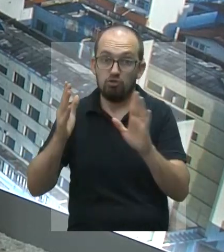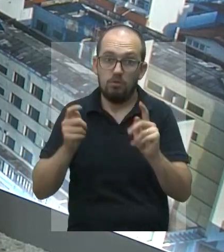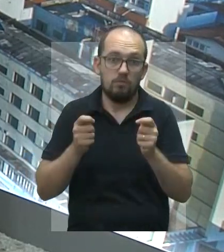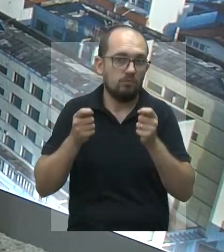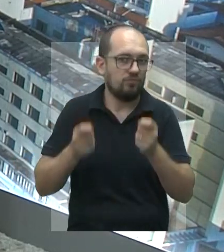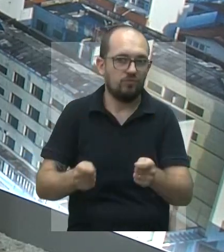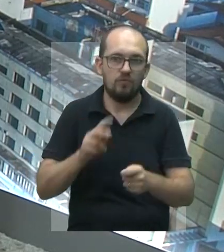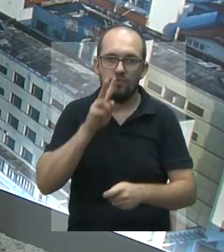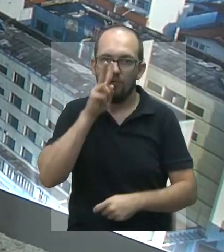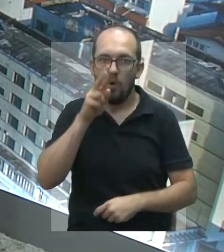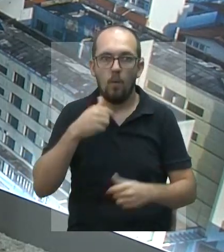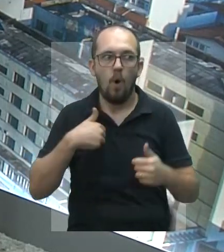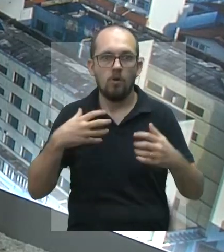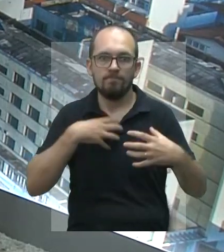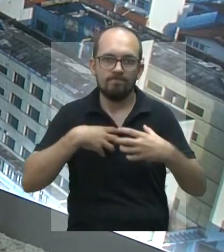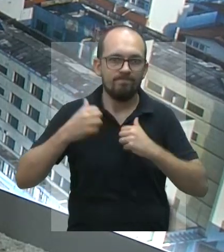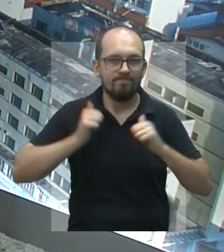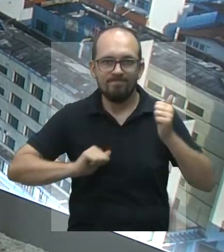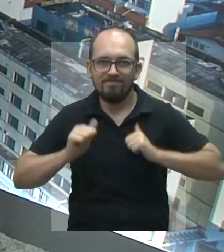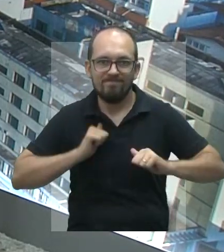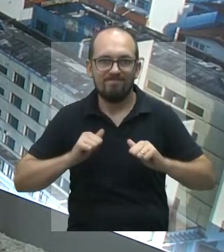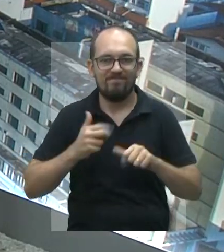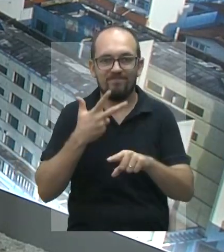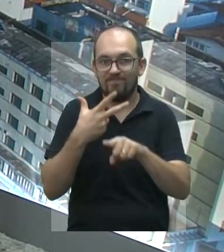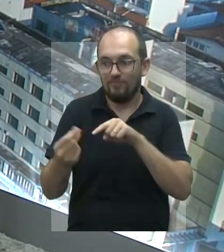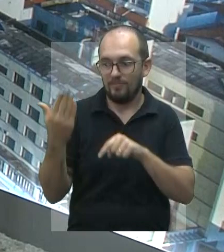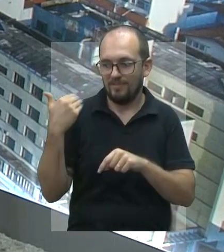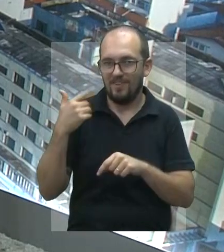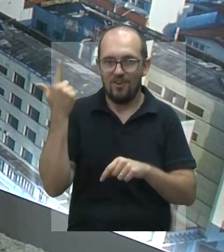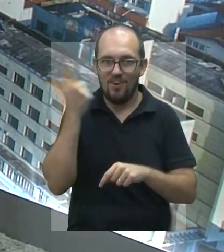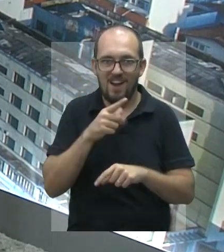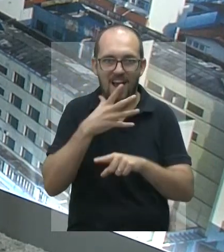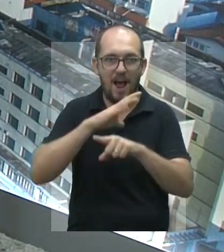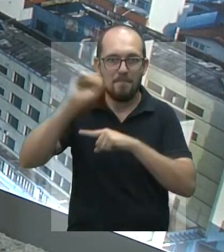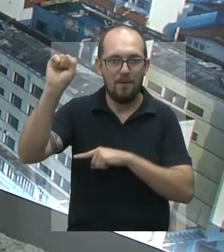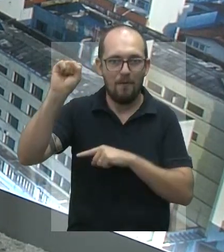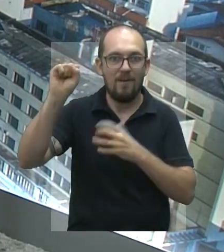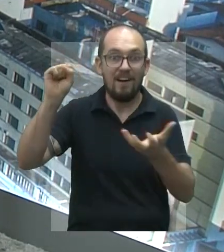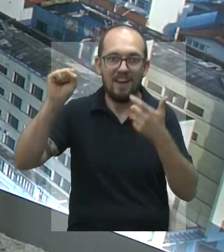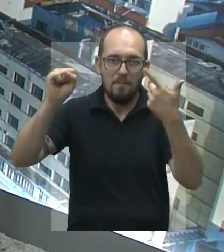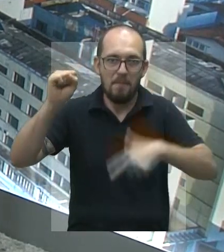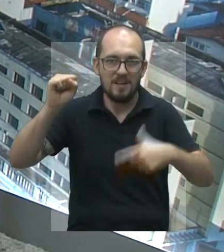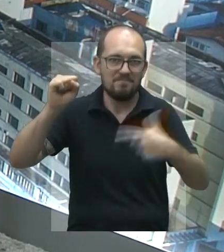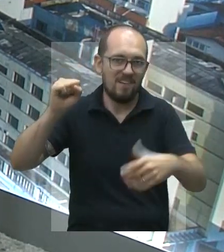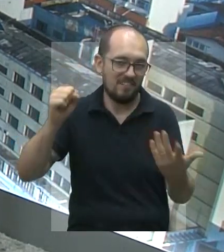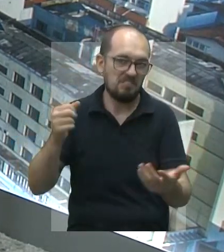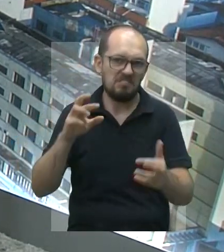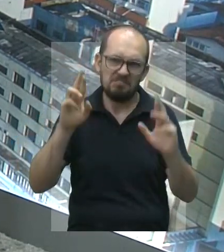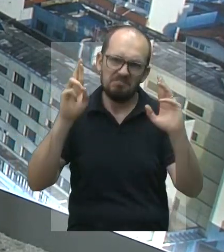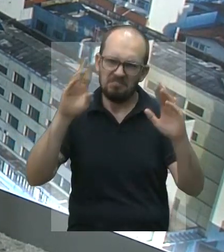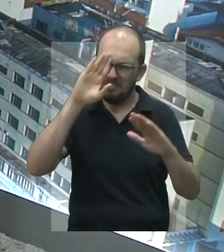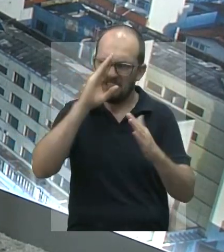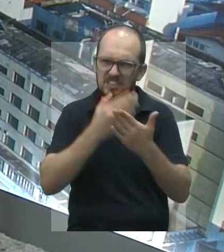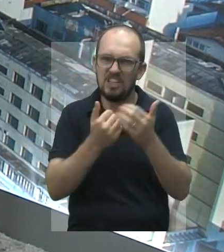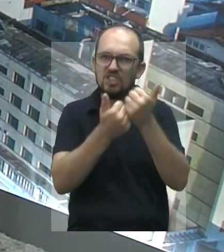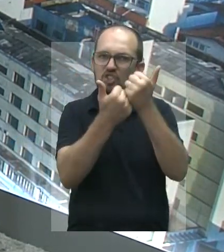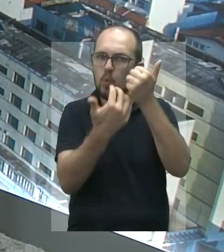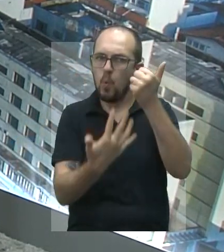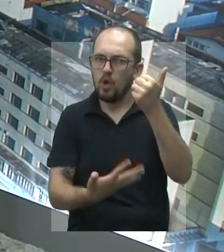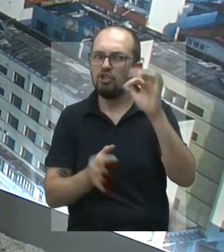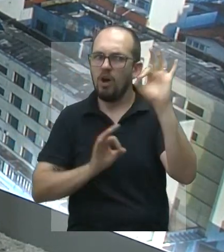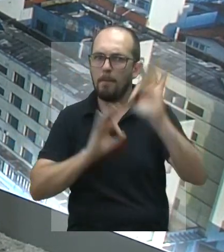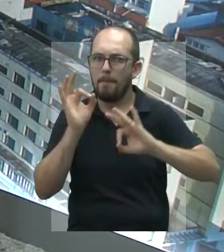forte, né? Eles vêm entusiasmados com essa vitória desse campeonato deste ano e a expectativa, eu acredito, que também é bastante grande, a diretoria já começou